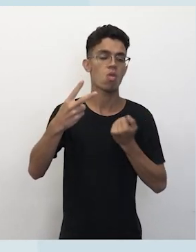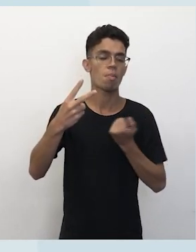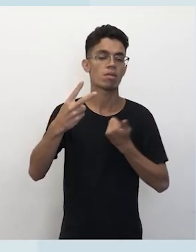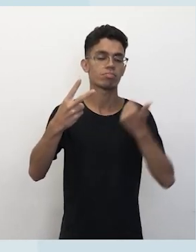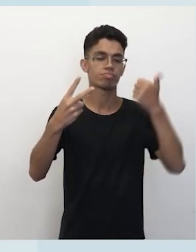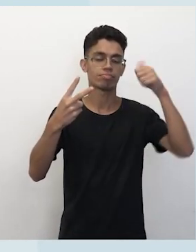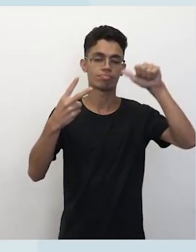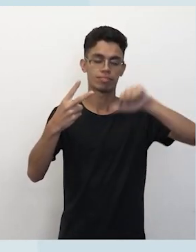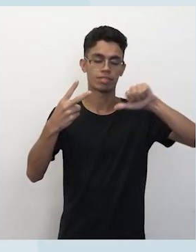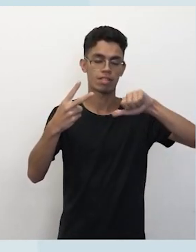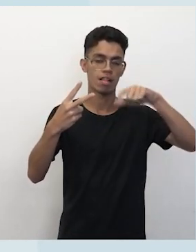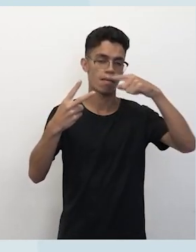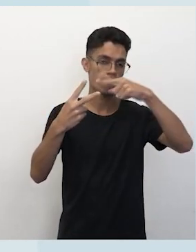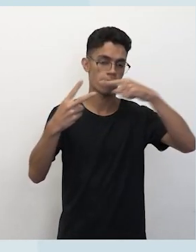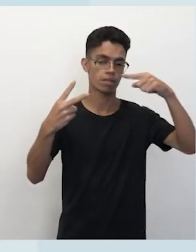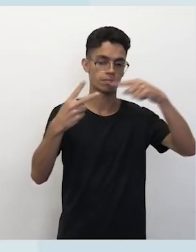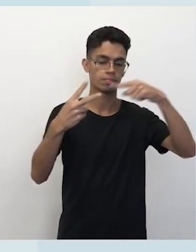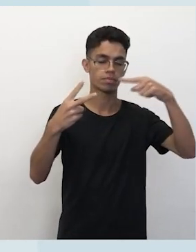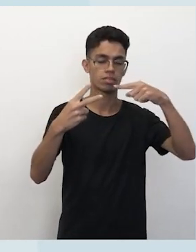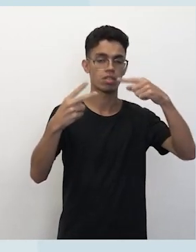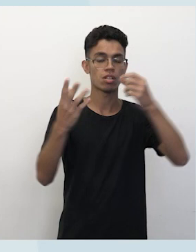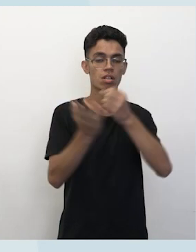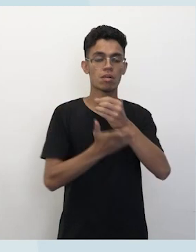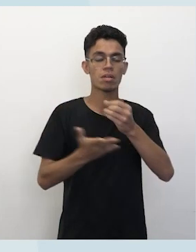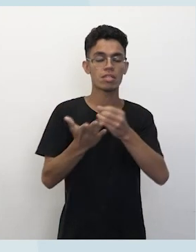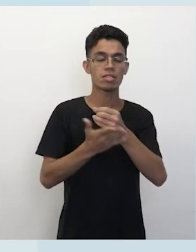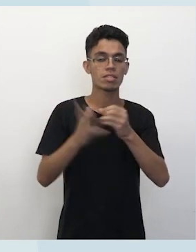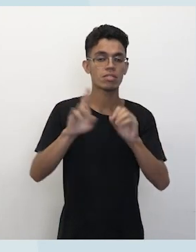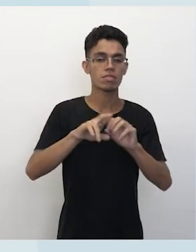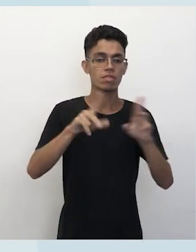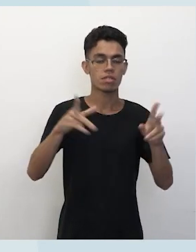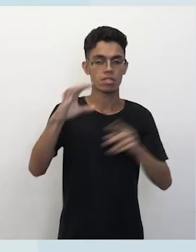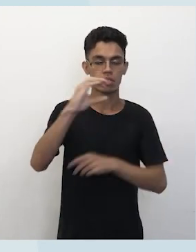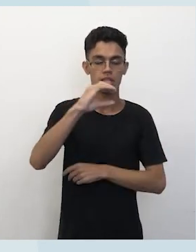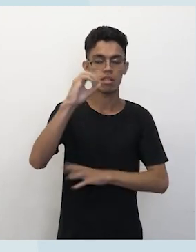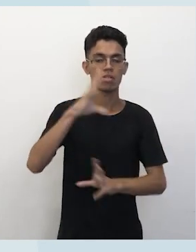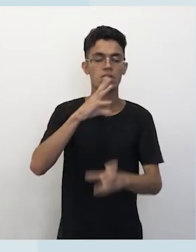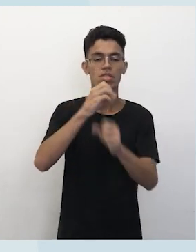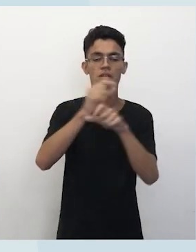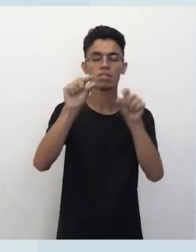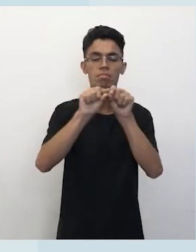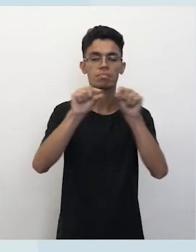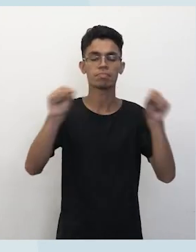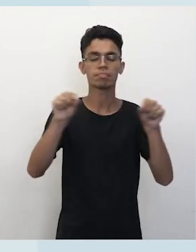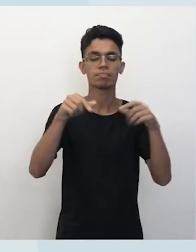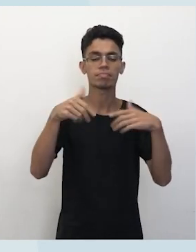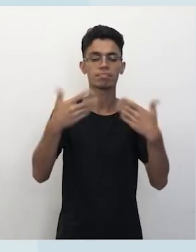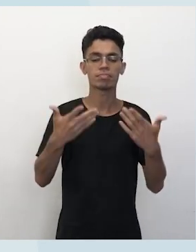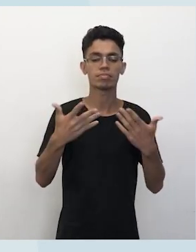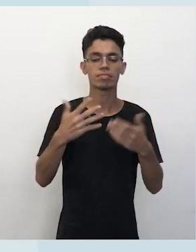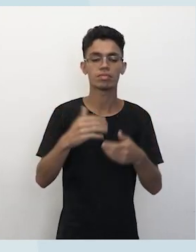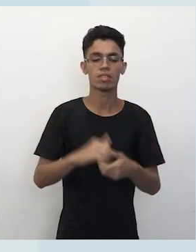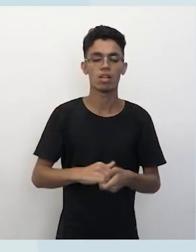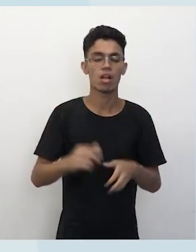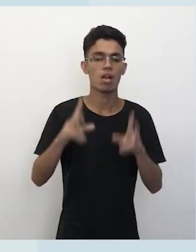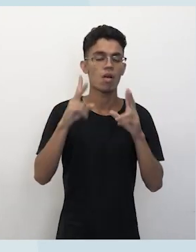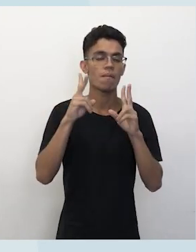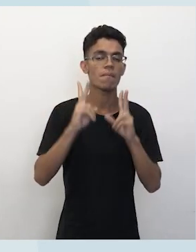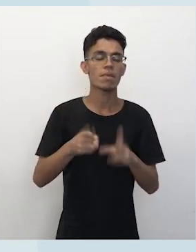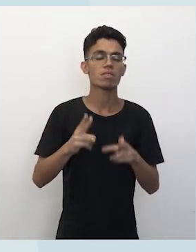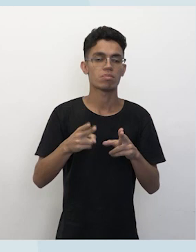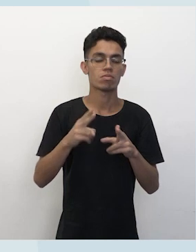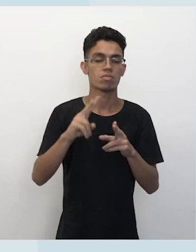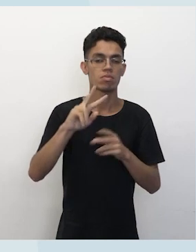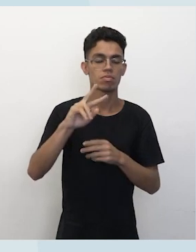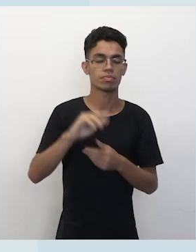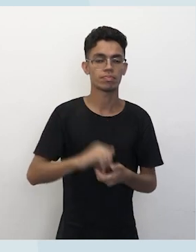a elevado a menos n, com a base diferente de zero, o resultado, pontinhos da base, elevado ao mesmo expoente, porém com o sinal,